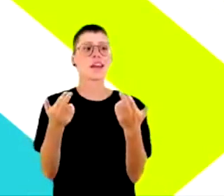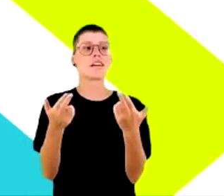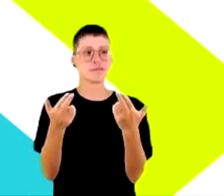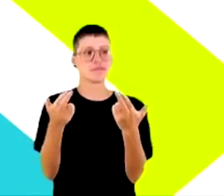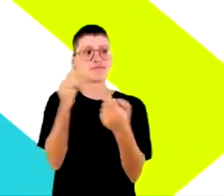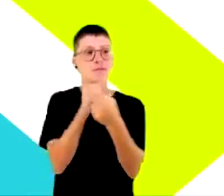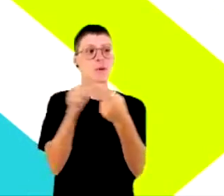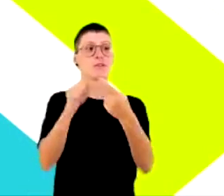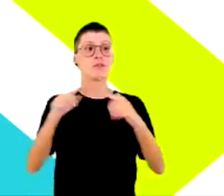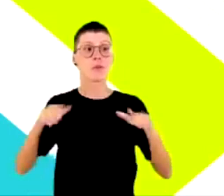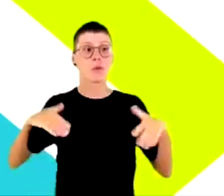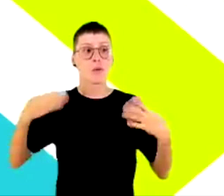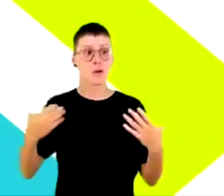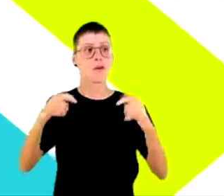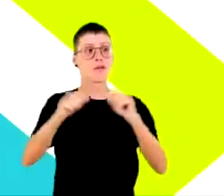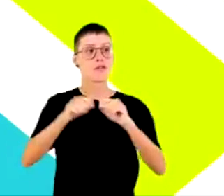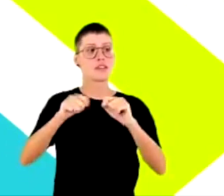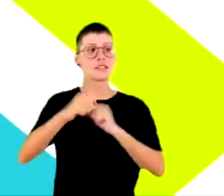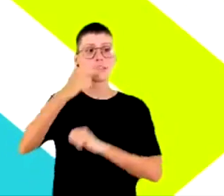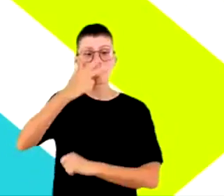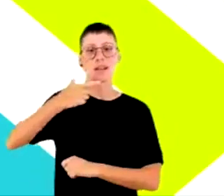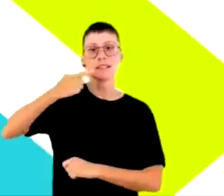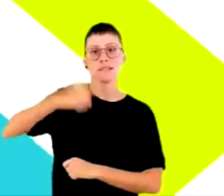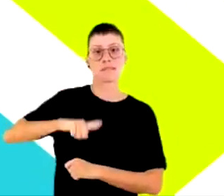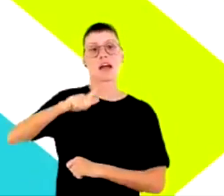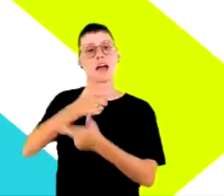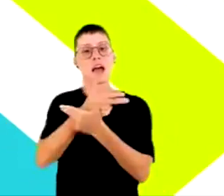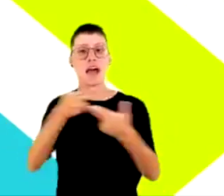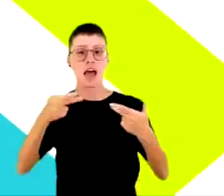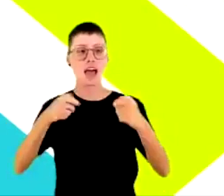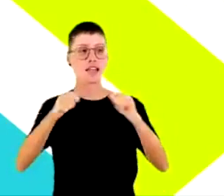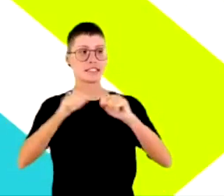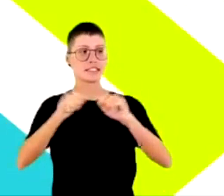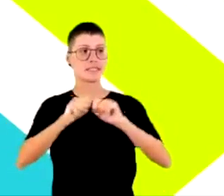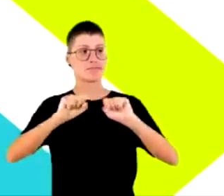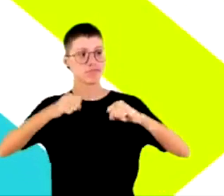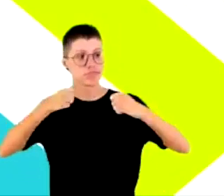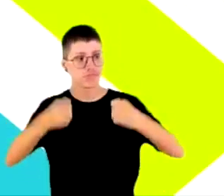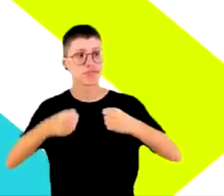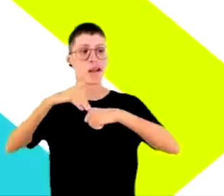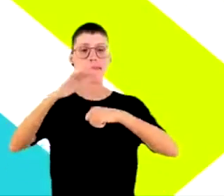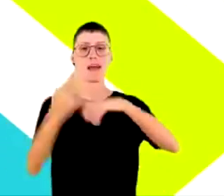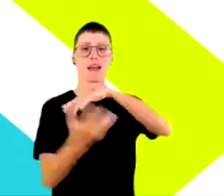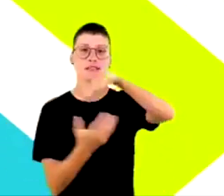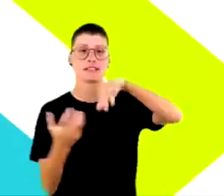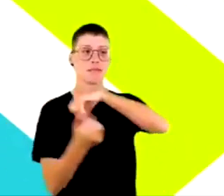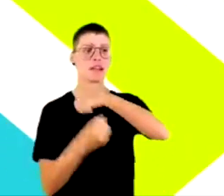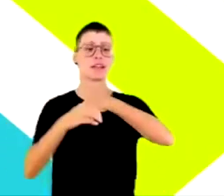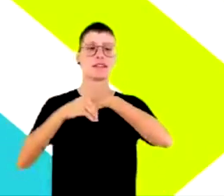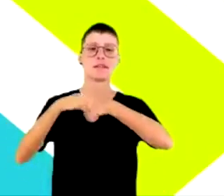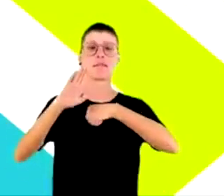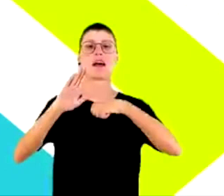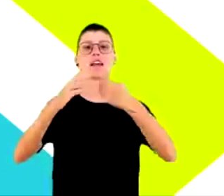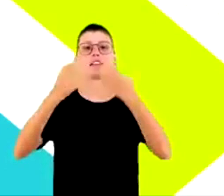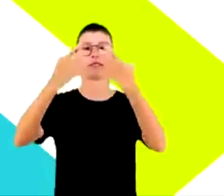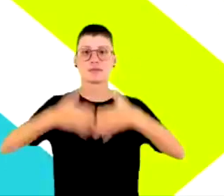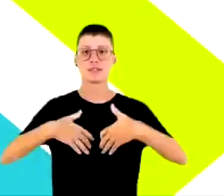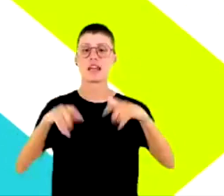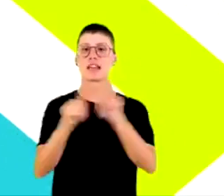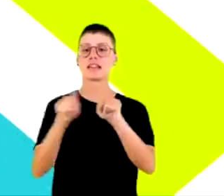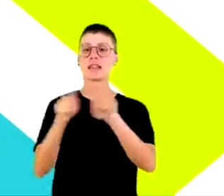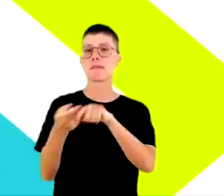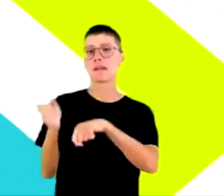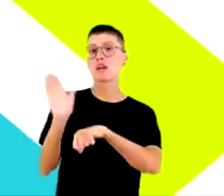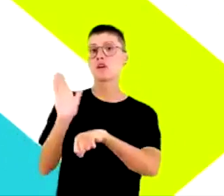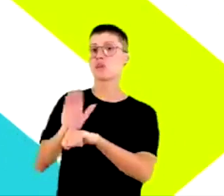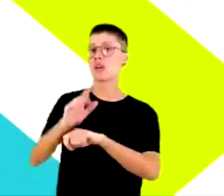objetivos, fazer cada vez mais com menos, com mais sustentabilidade, com eficiência e auxiliando ali os